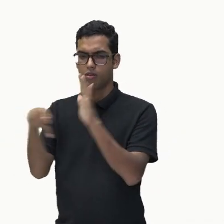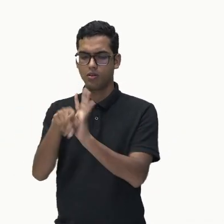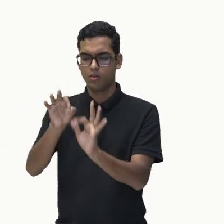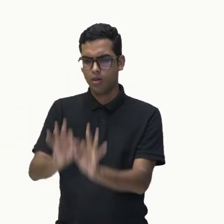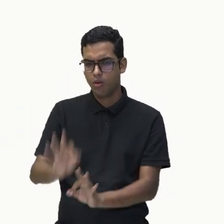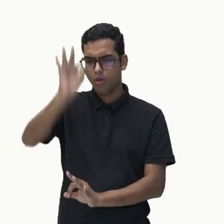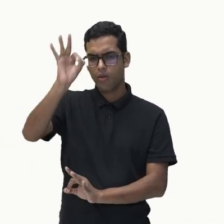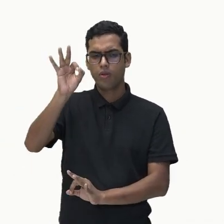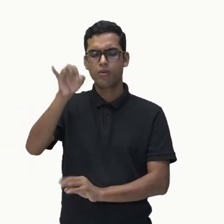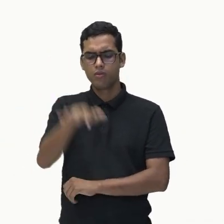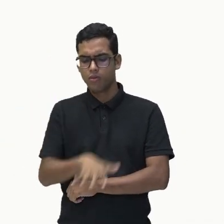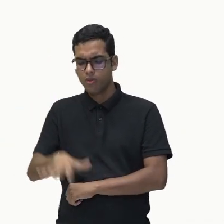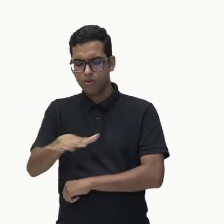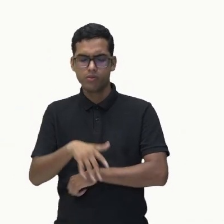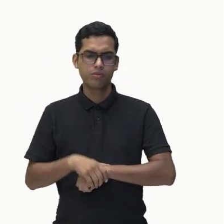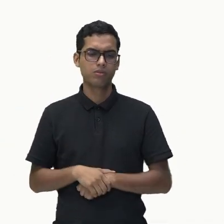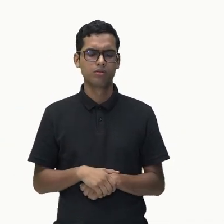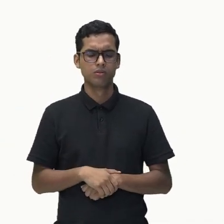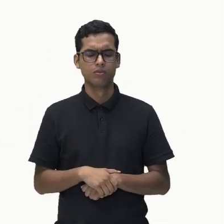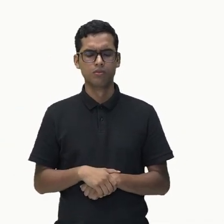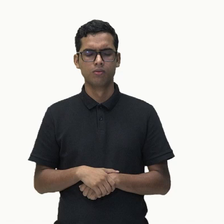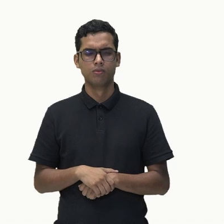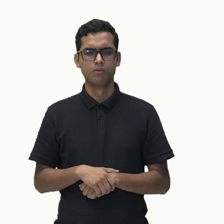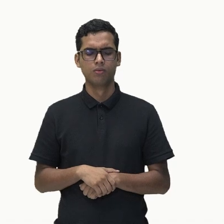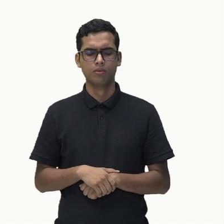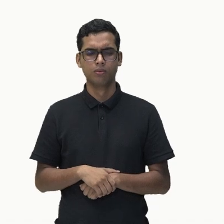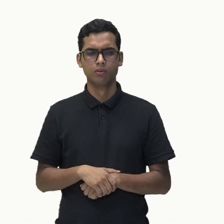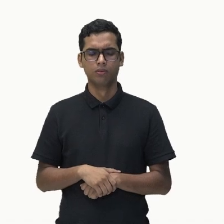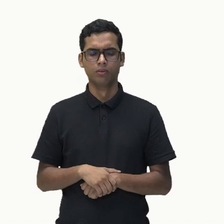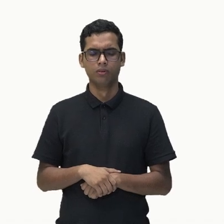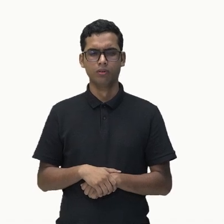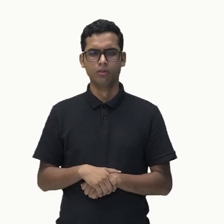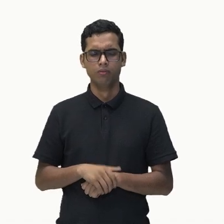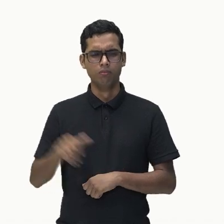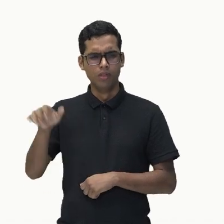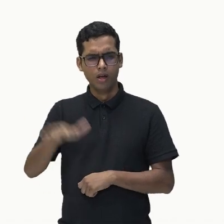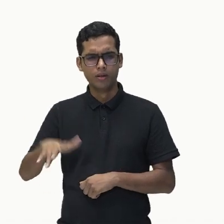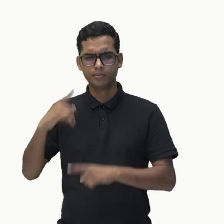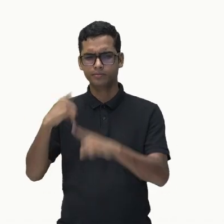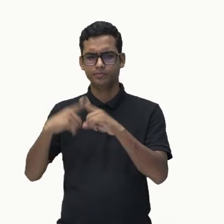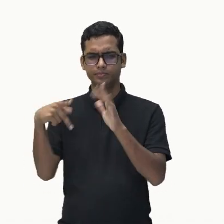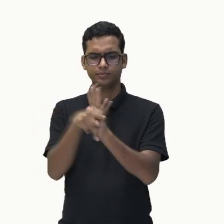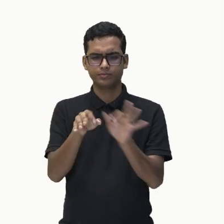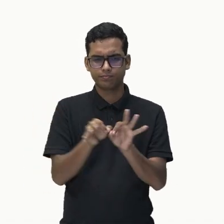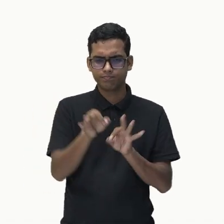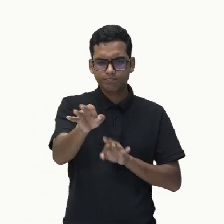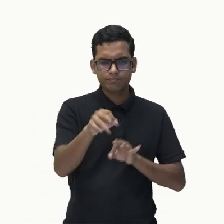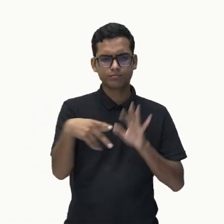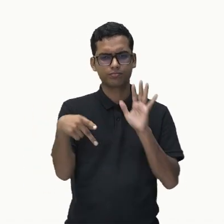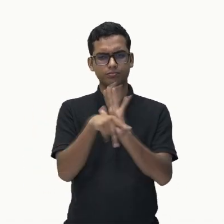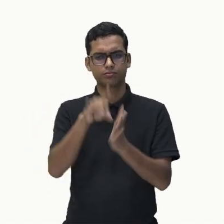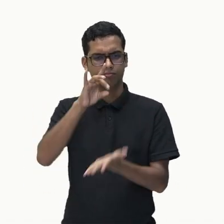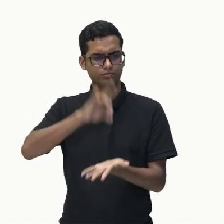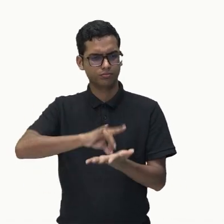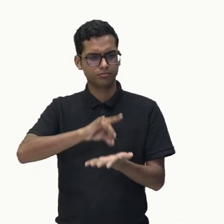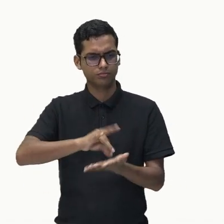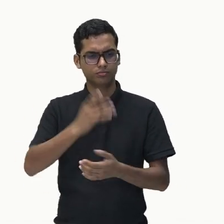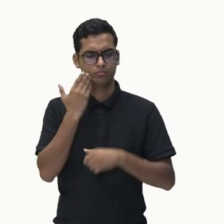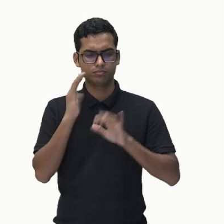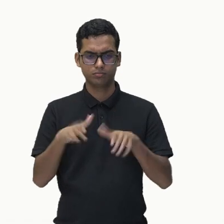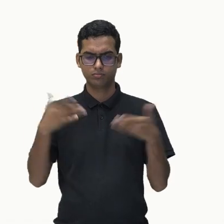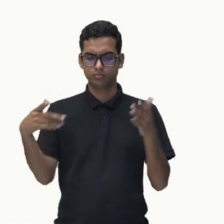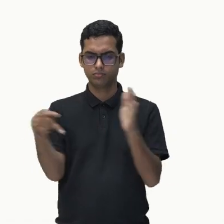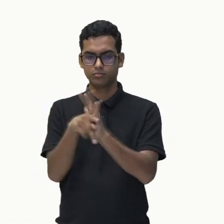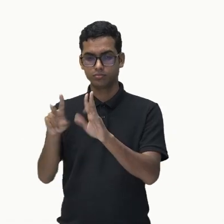né, que é a área vezes a distância, né, se eu quiser calcular o volume é a área multiplicado pela distância. Então, o